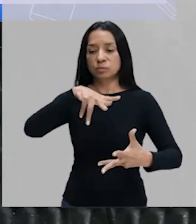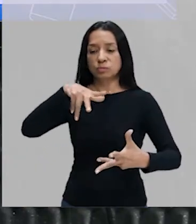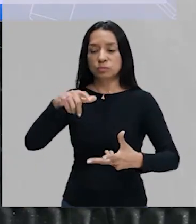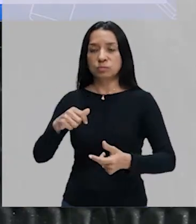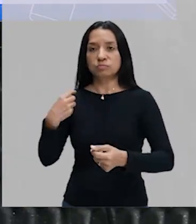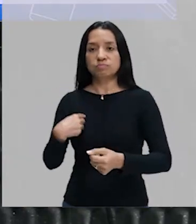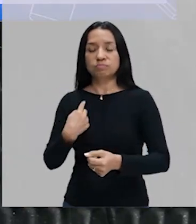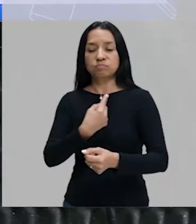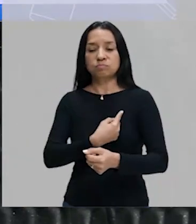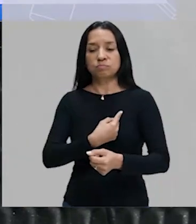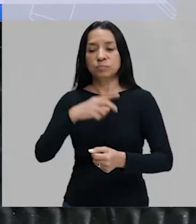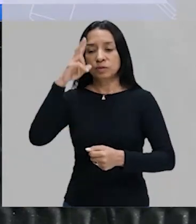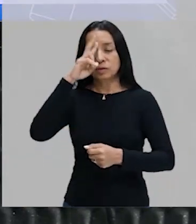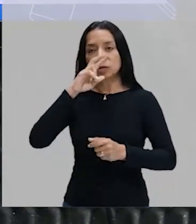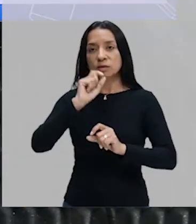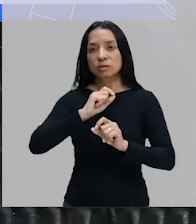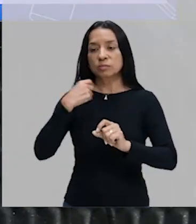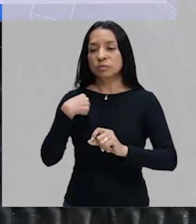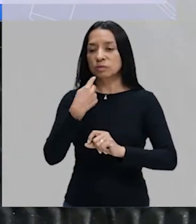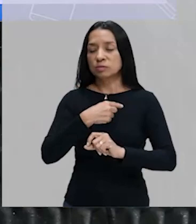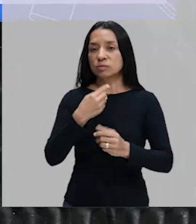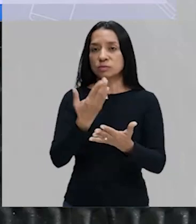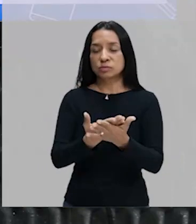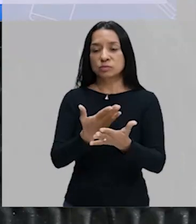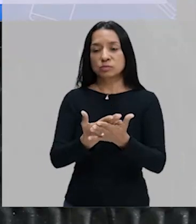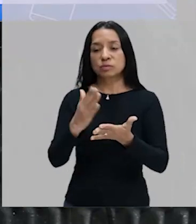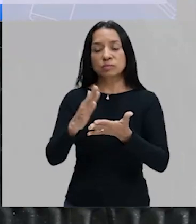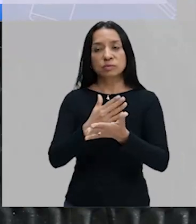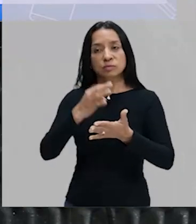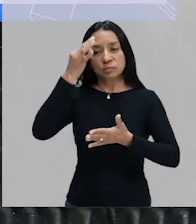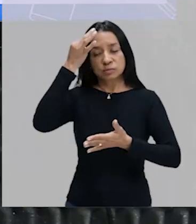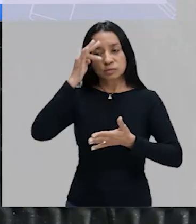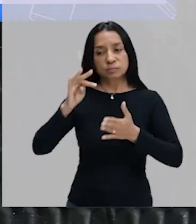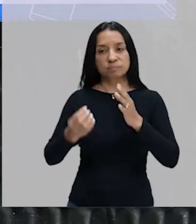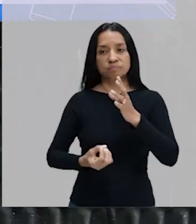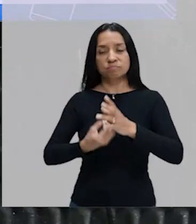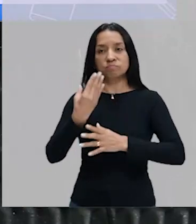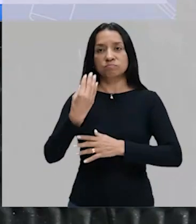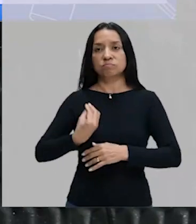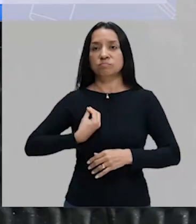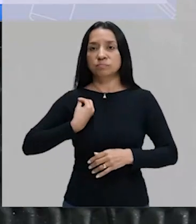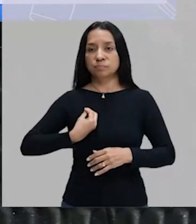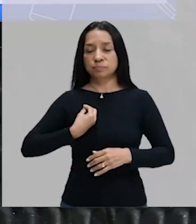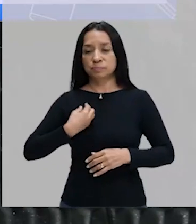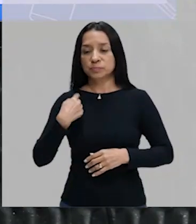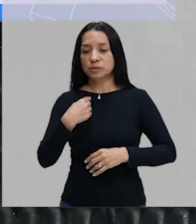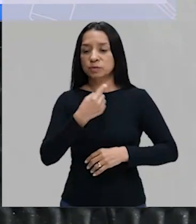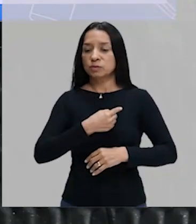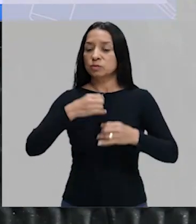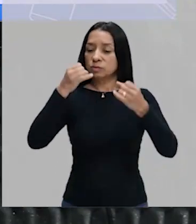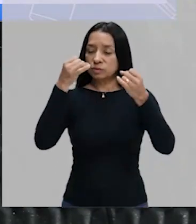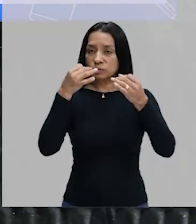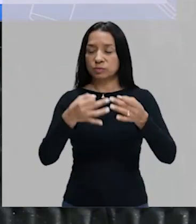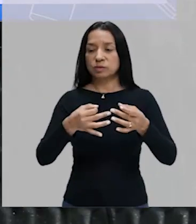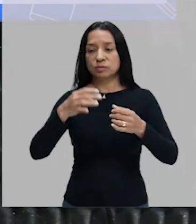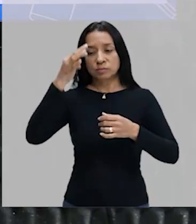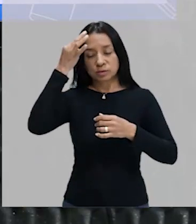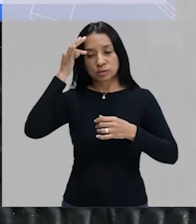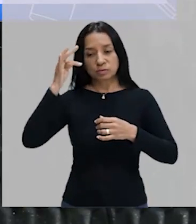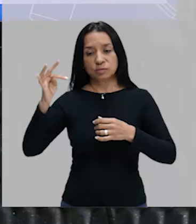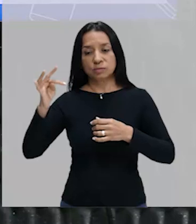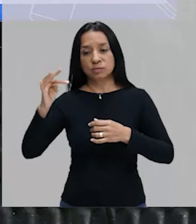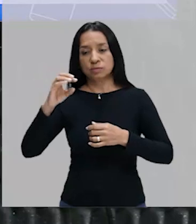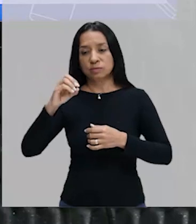que a gente estudou algumas teorias sobre a origem da vida, tá? Aí nós falamos da teoria anota aí,